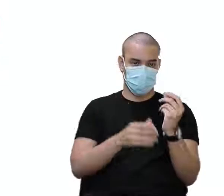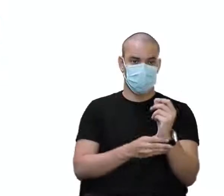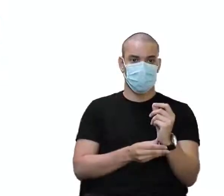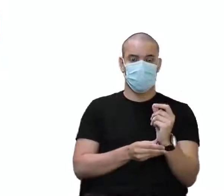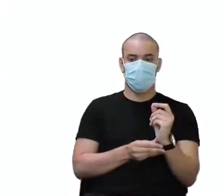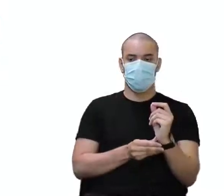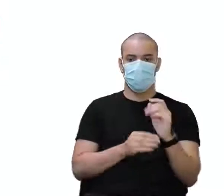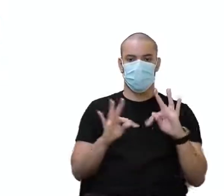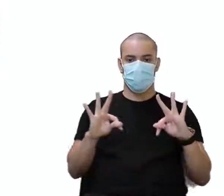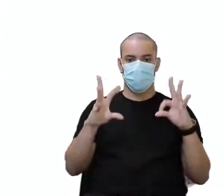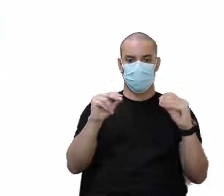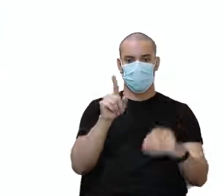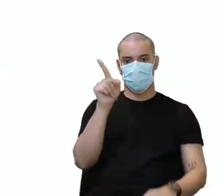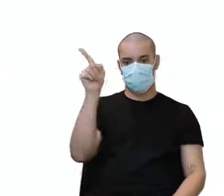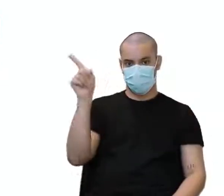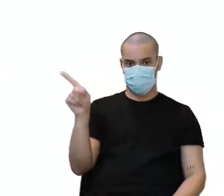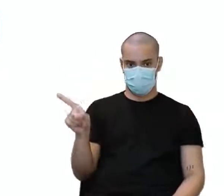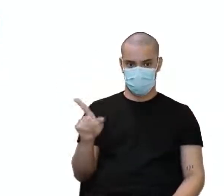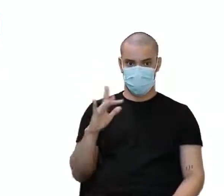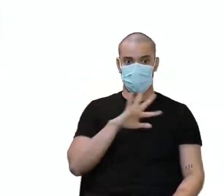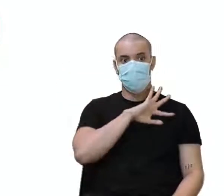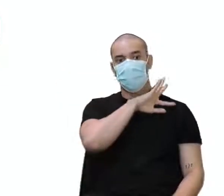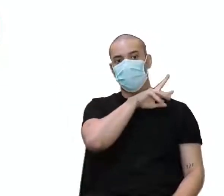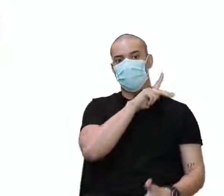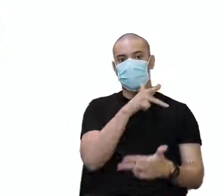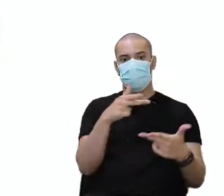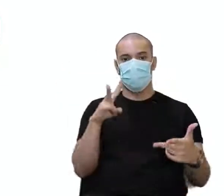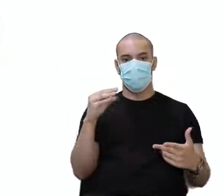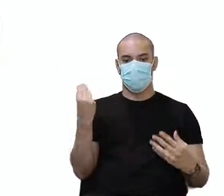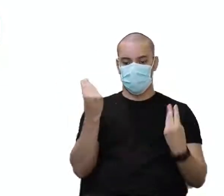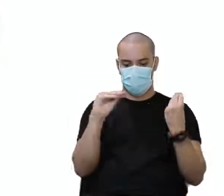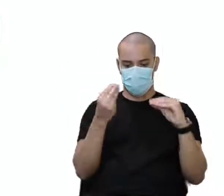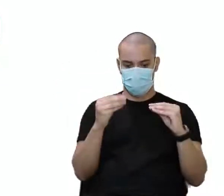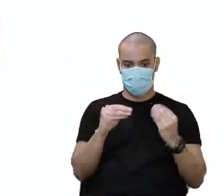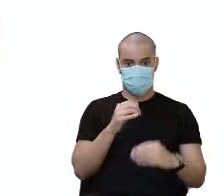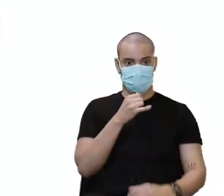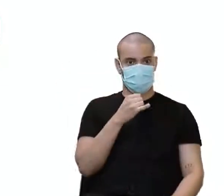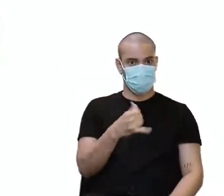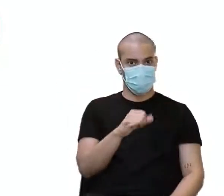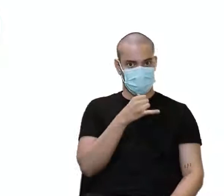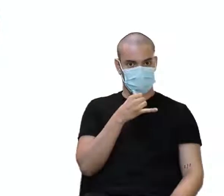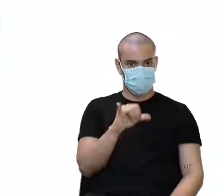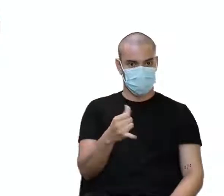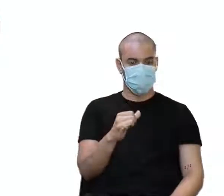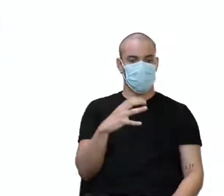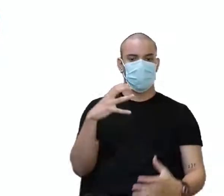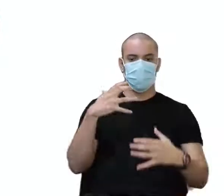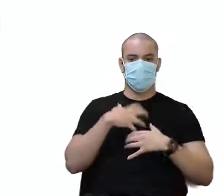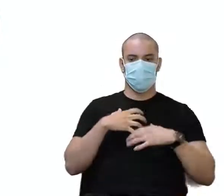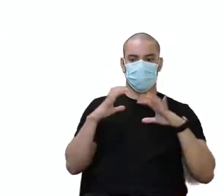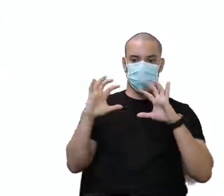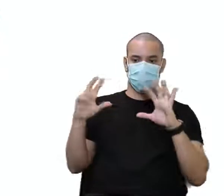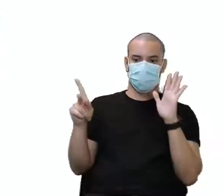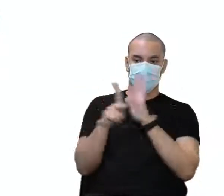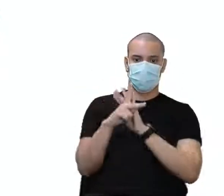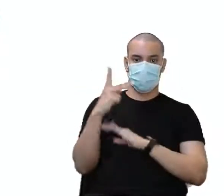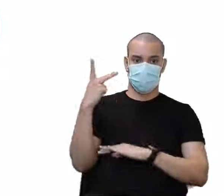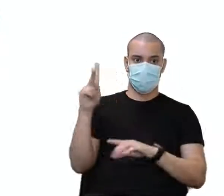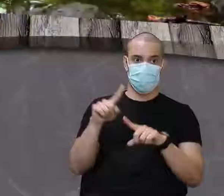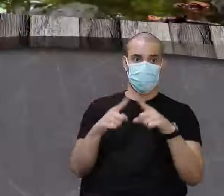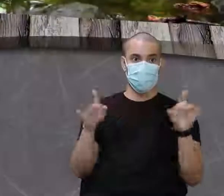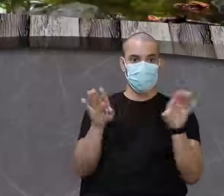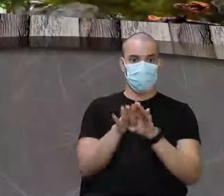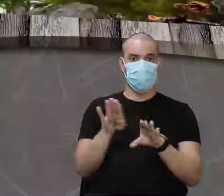animais todos que vão estar estocando energia na forma de alimento que eles obtiveram, vão também